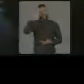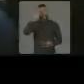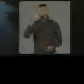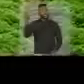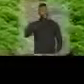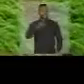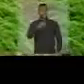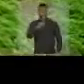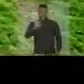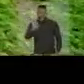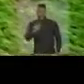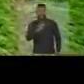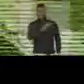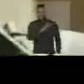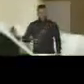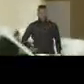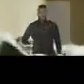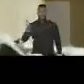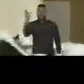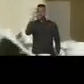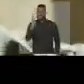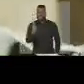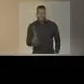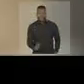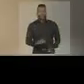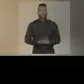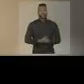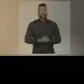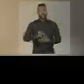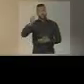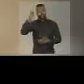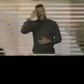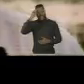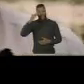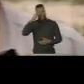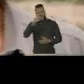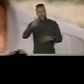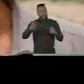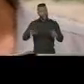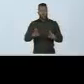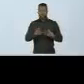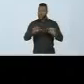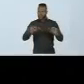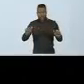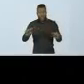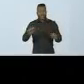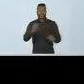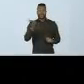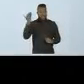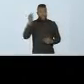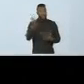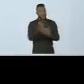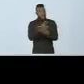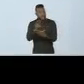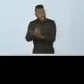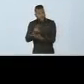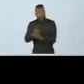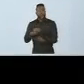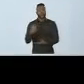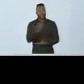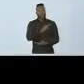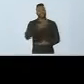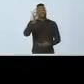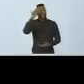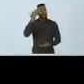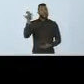Você lembra o período em que o PT governou o Brasil? Nada a ver com esse Brasil da cabeça de Bolsonaro. Mesmo com alguns erros cometidos,